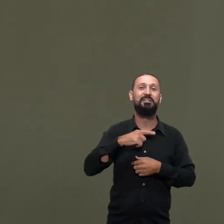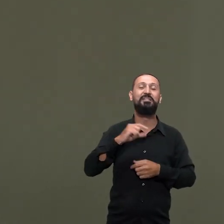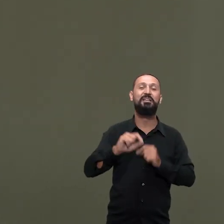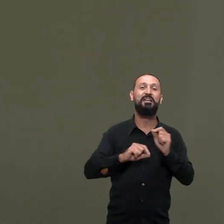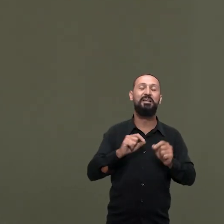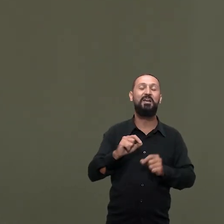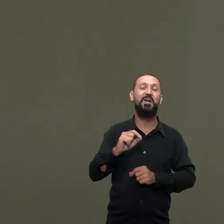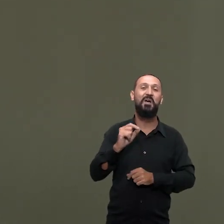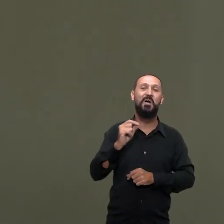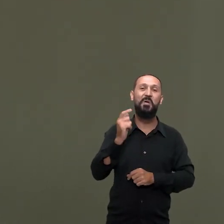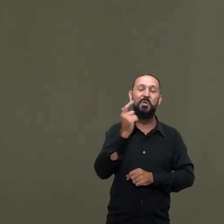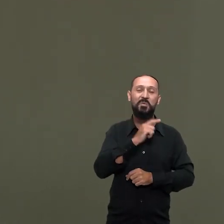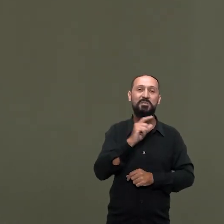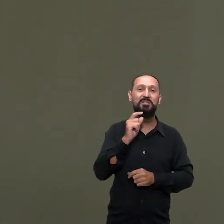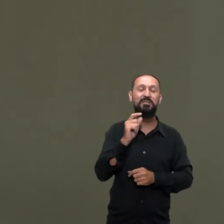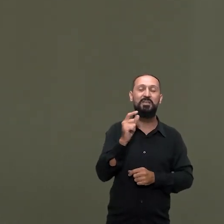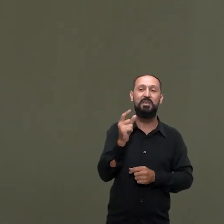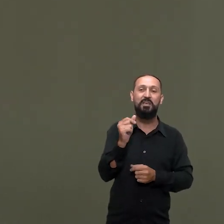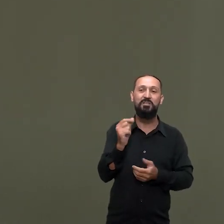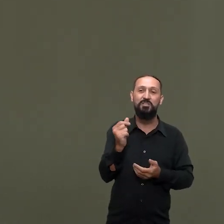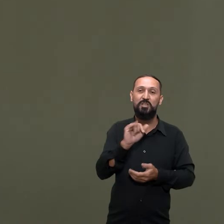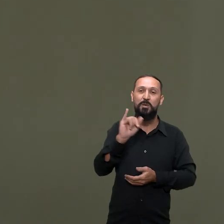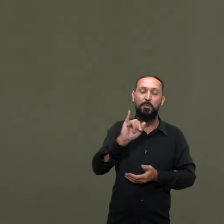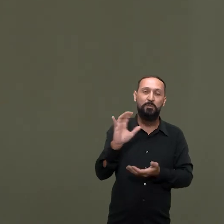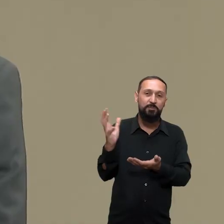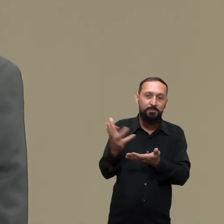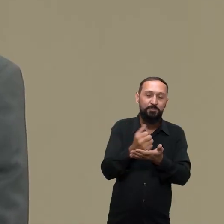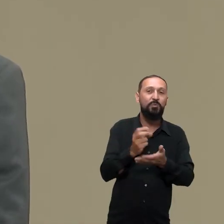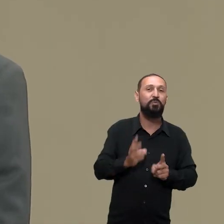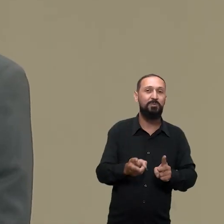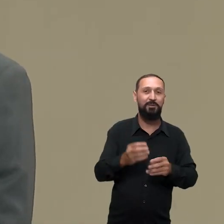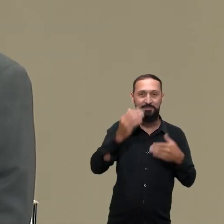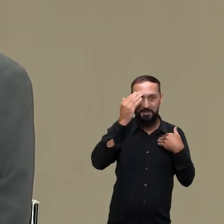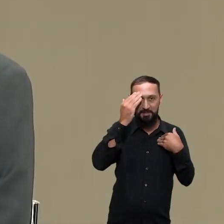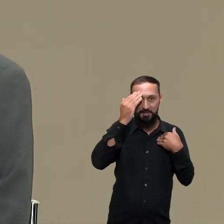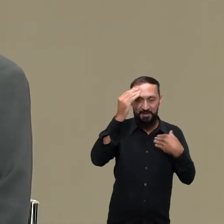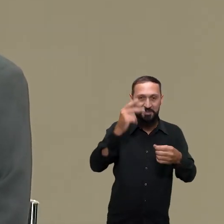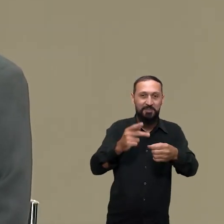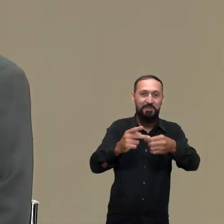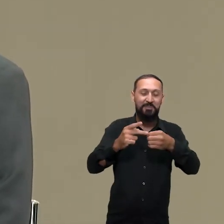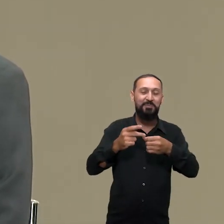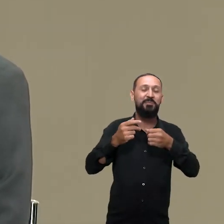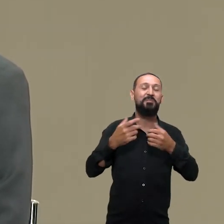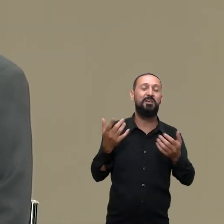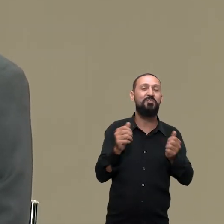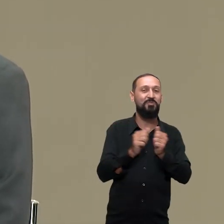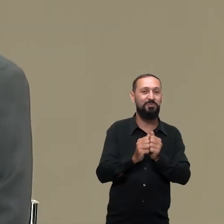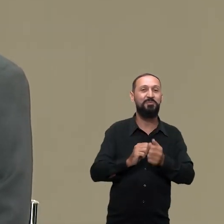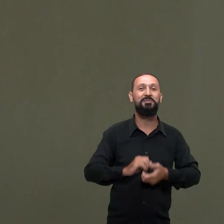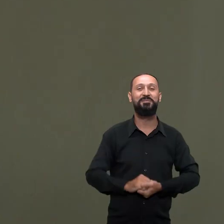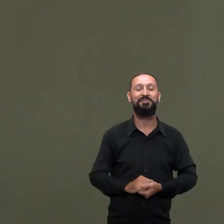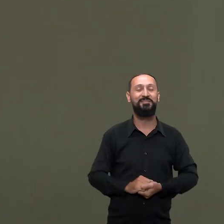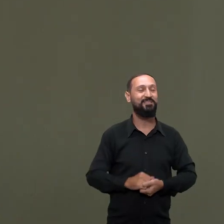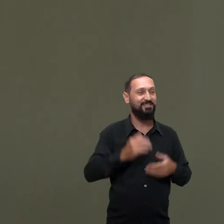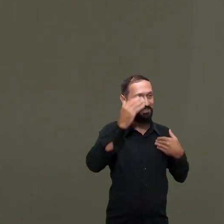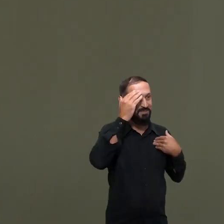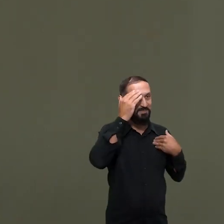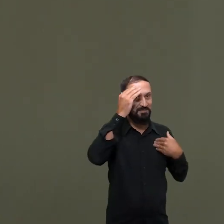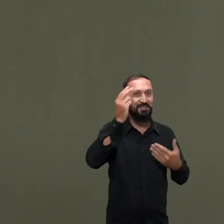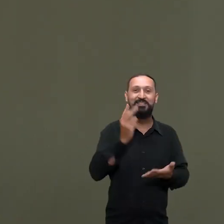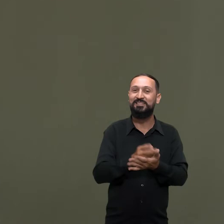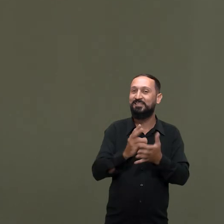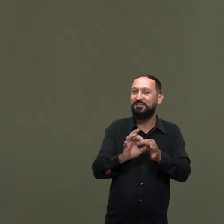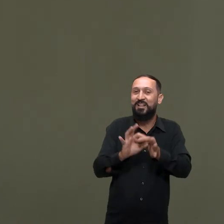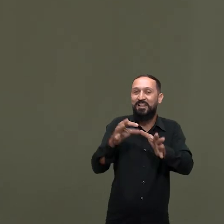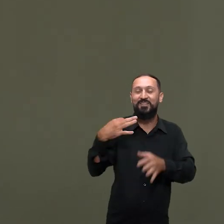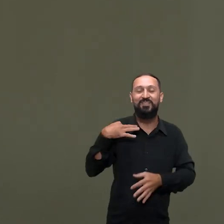termos conseguido manter essa arrecadação no nosso Estado. Muito obrigado, procurador, por estar conosco nesta edição. Muito obrigado, estou